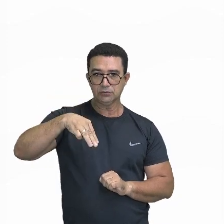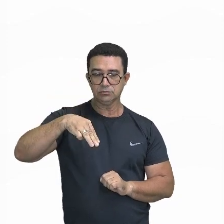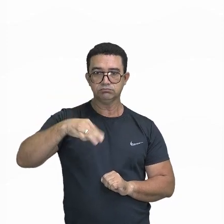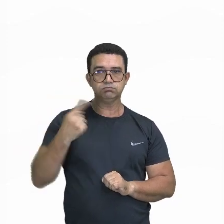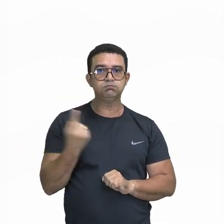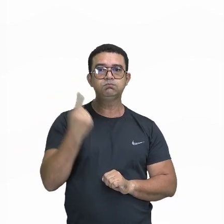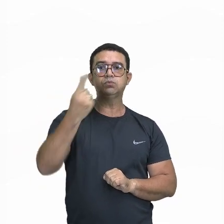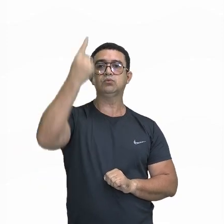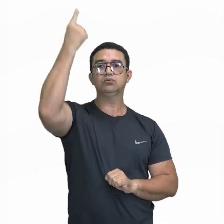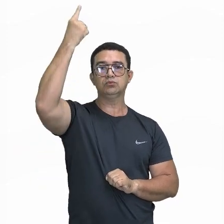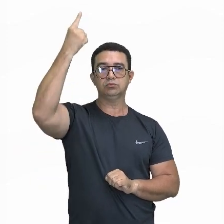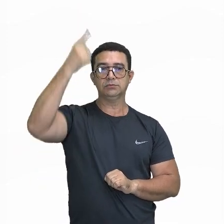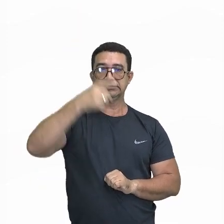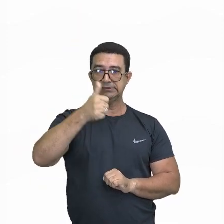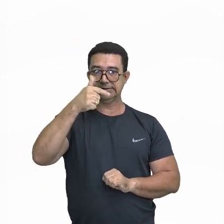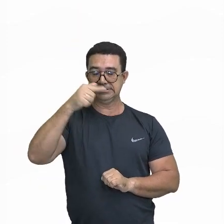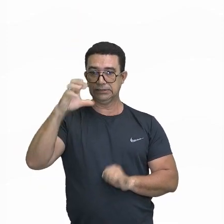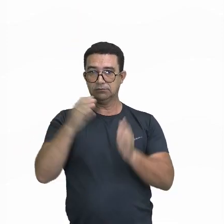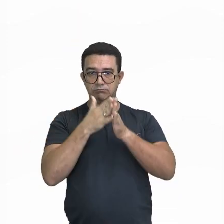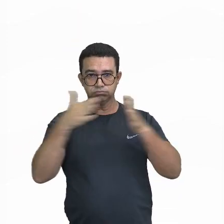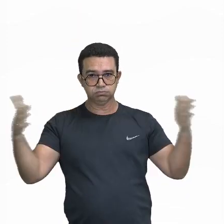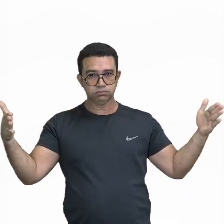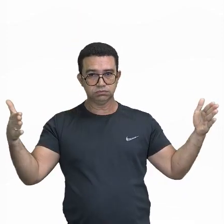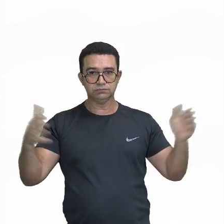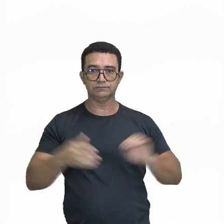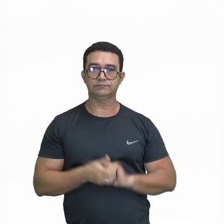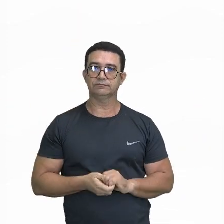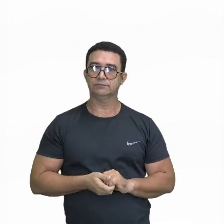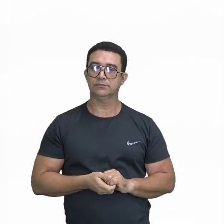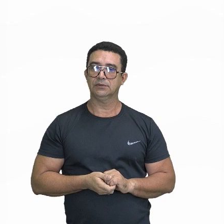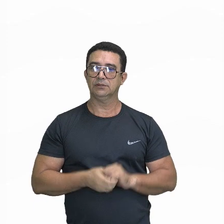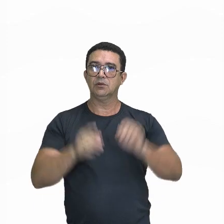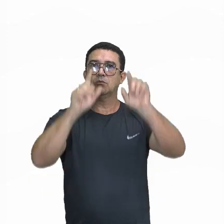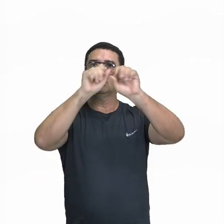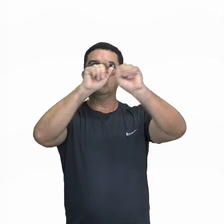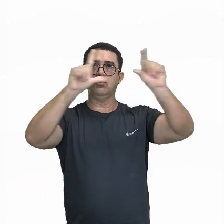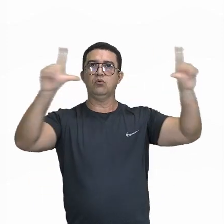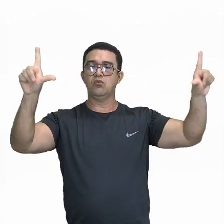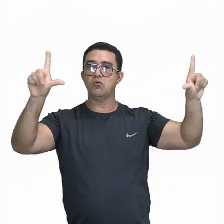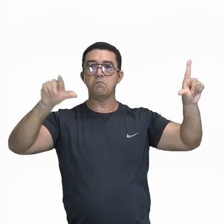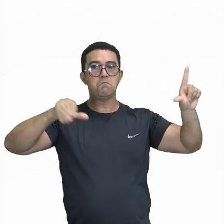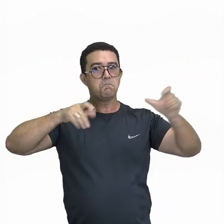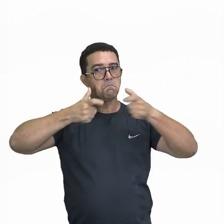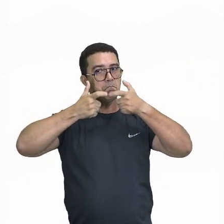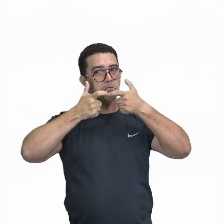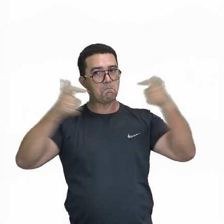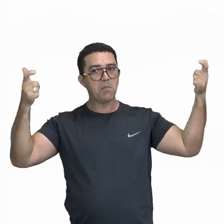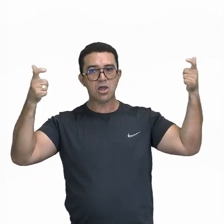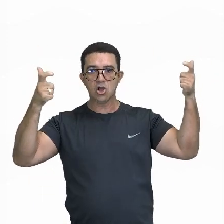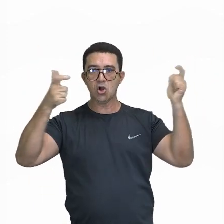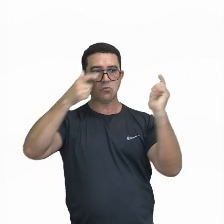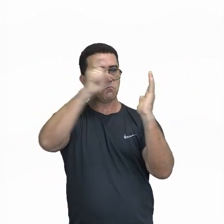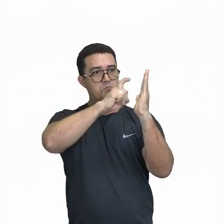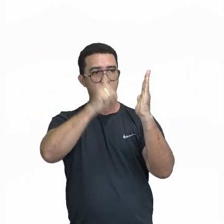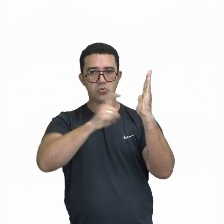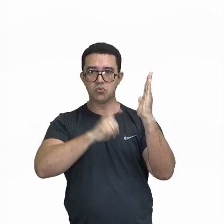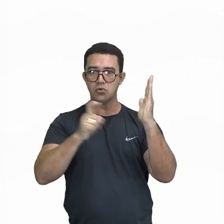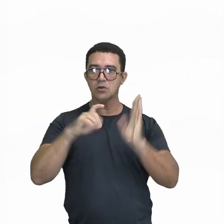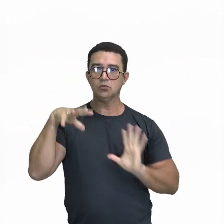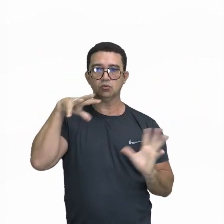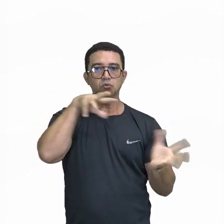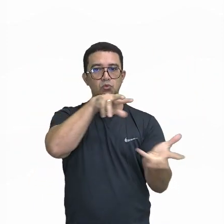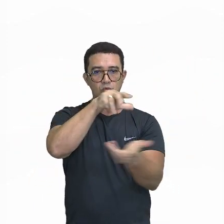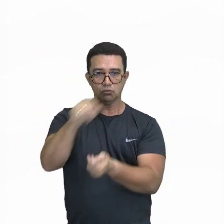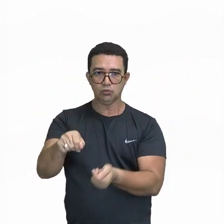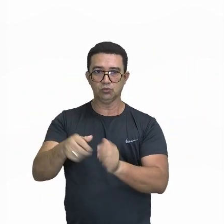e 170 de comprimento. Esse mural é o maior grafite já realizado no planeta. E